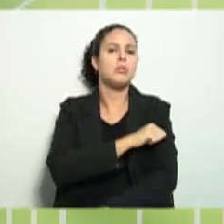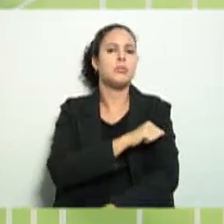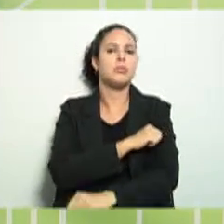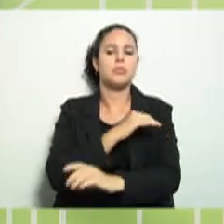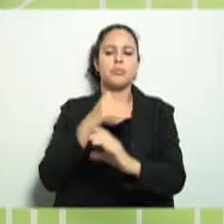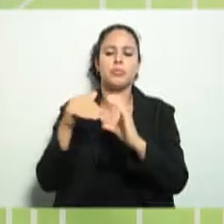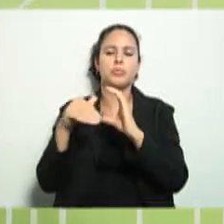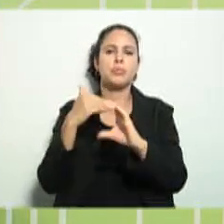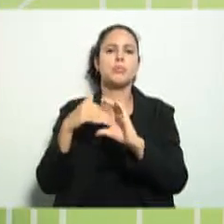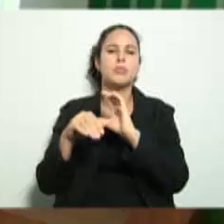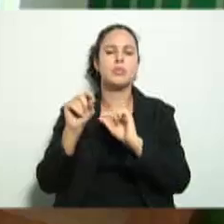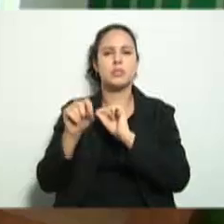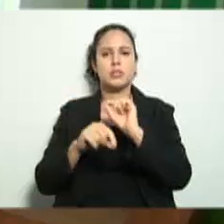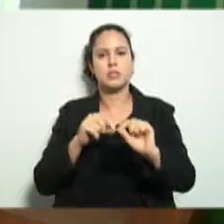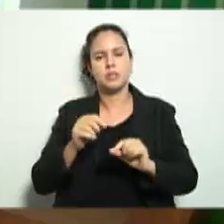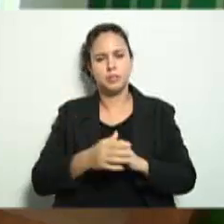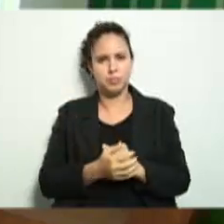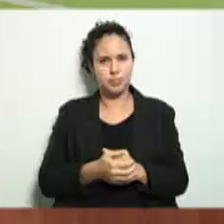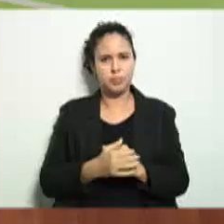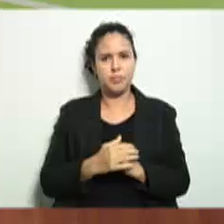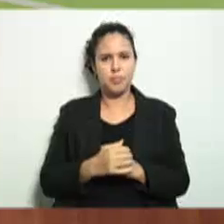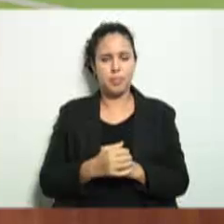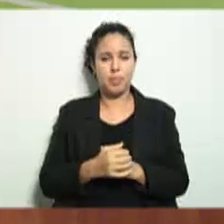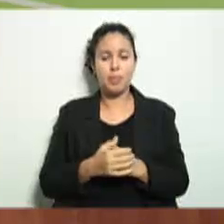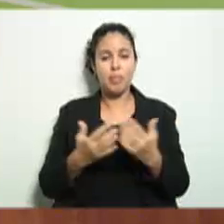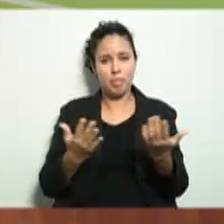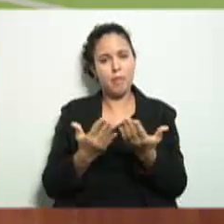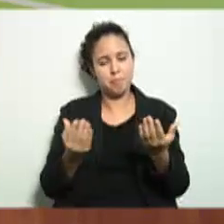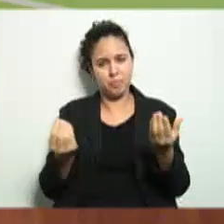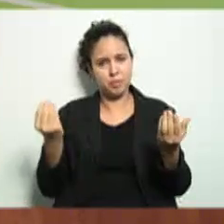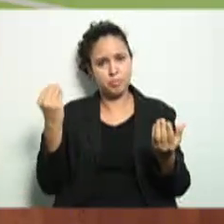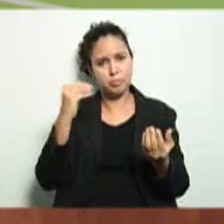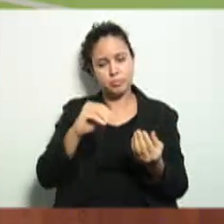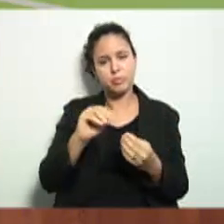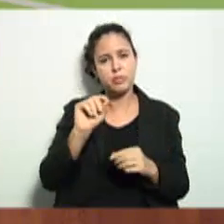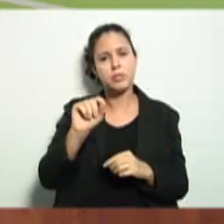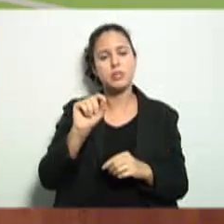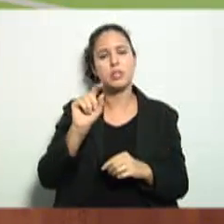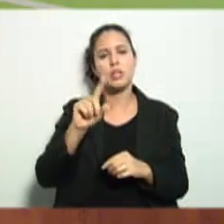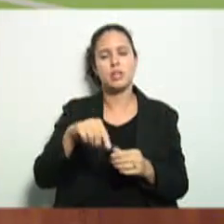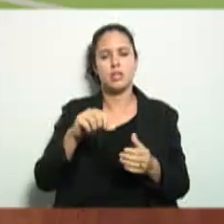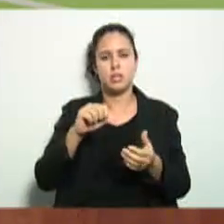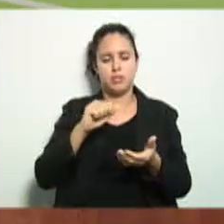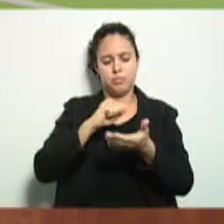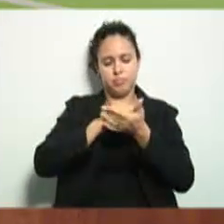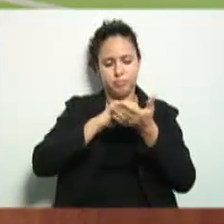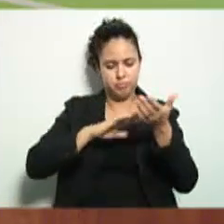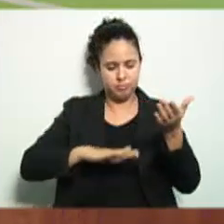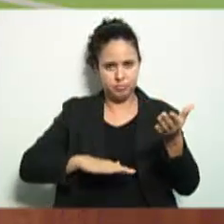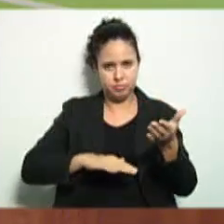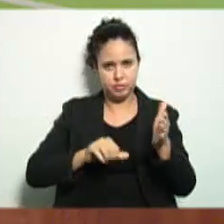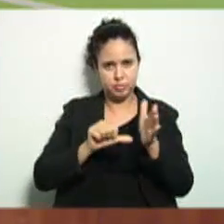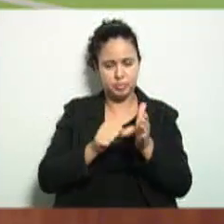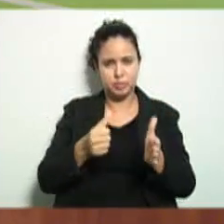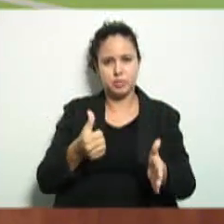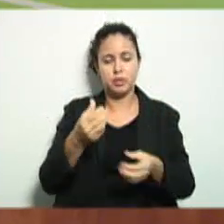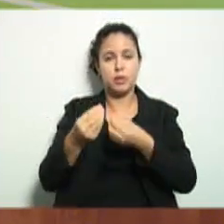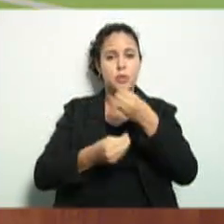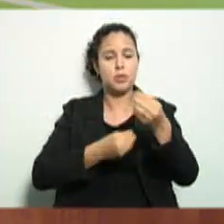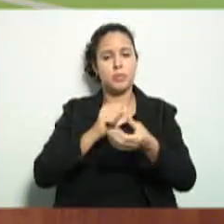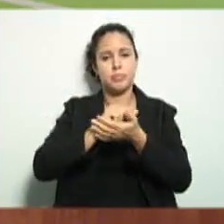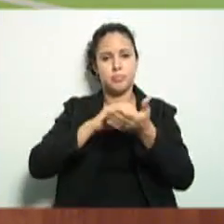chat. Então, só para a gente frisar aqui, as nossas questões eram: a primeira, como a